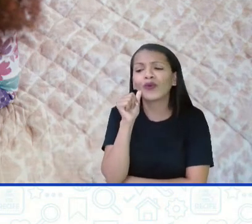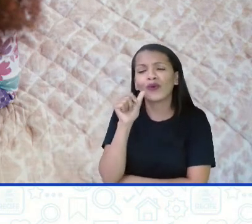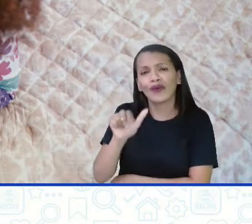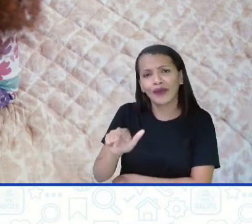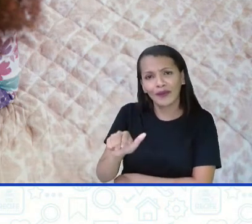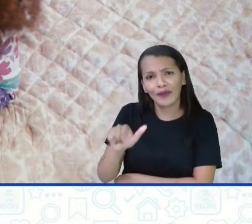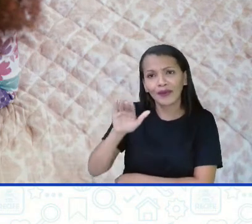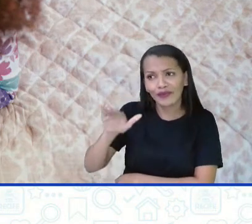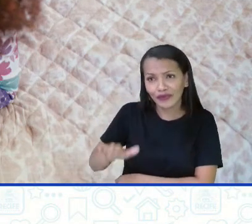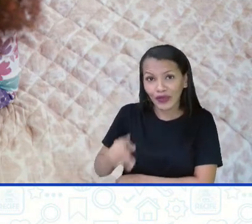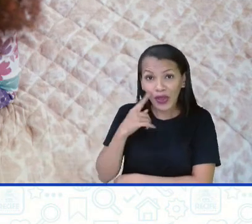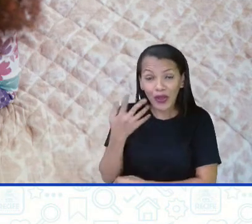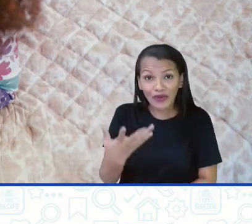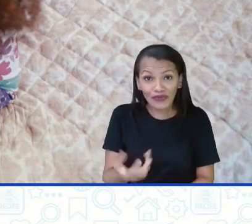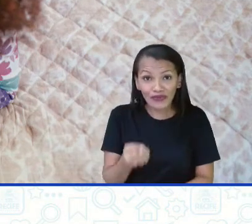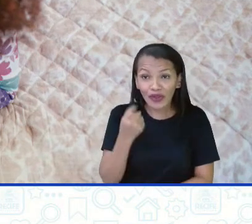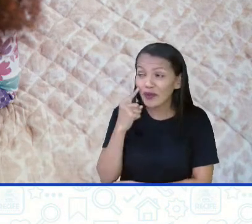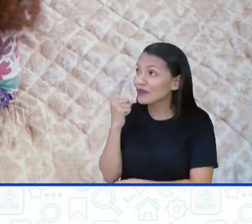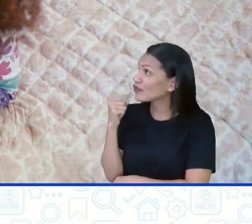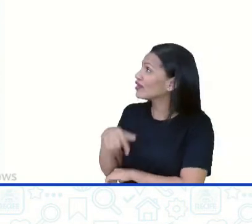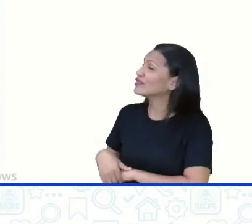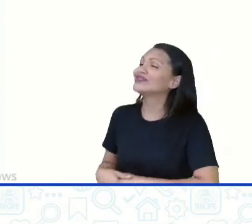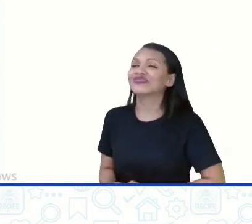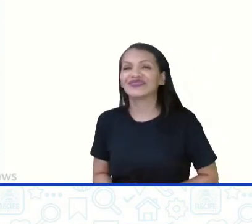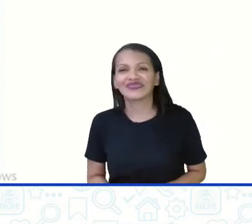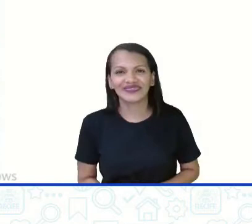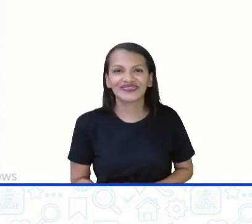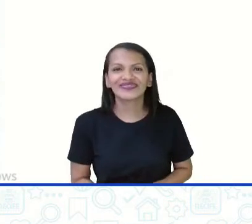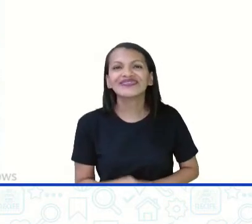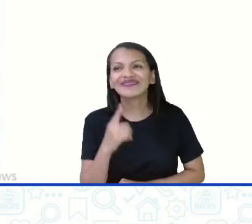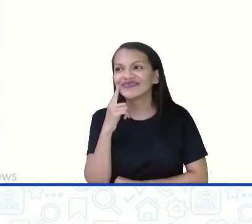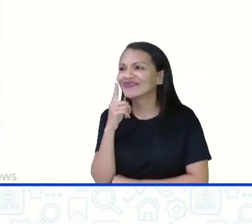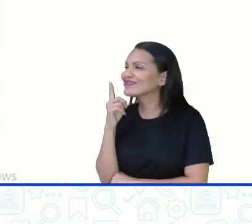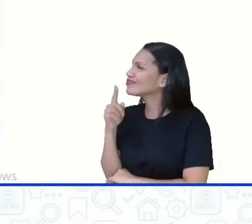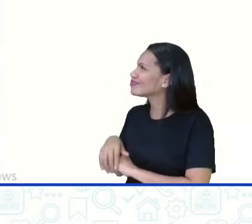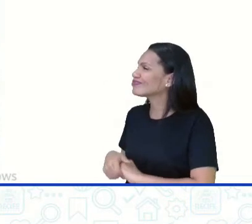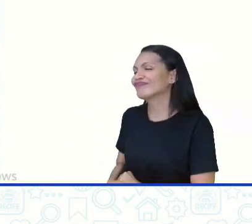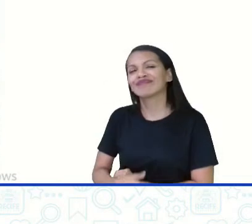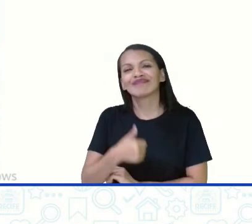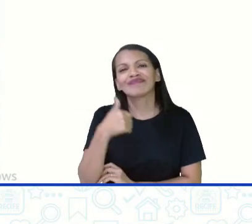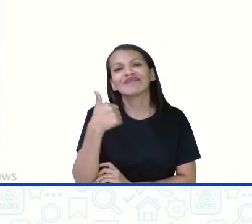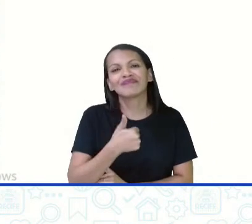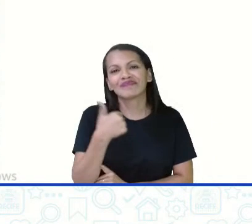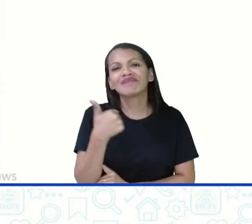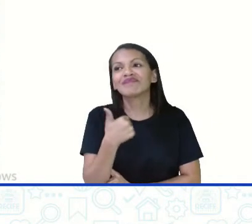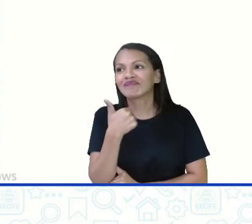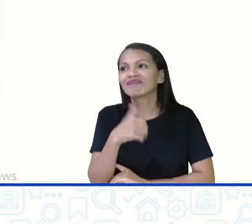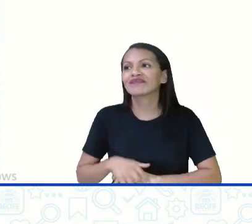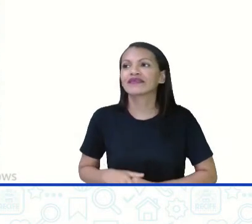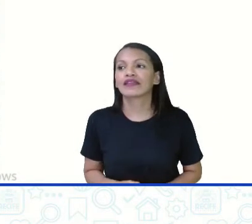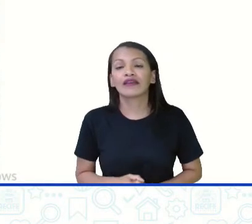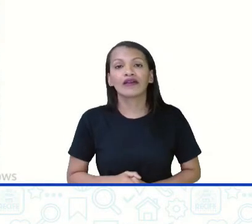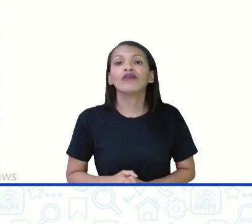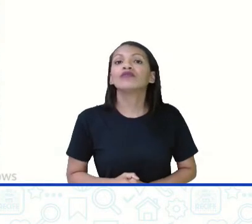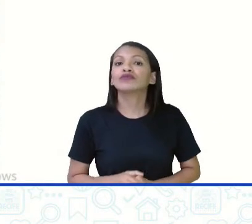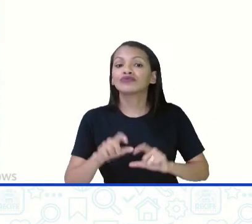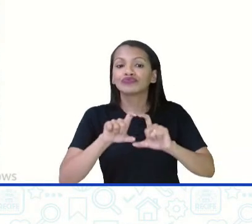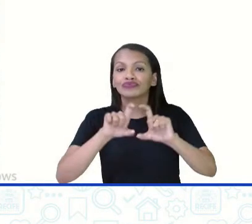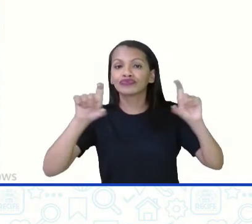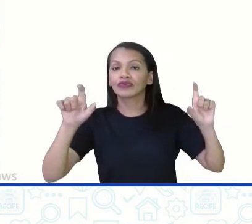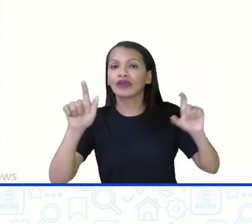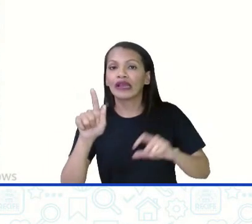nas tirinhas que Ana escolheu ler para Malu? A primeira chama O Grito. E a gente pode